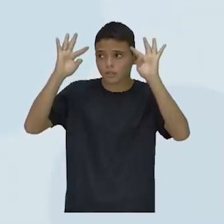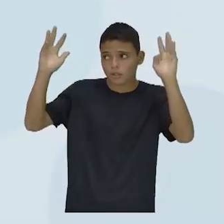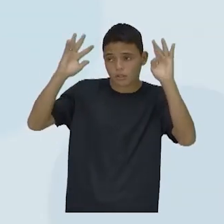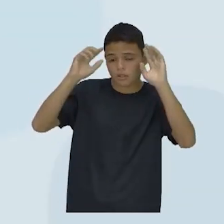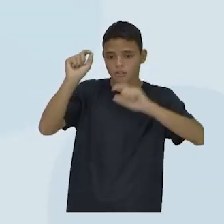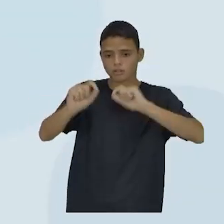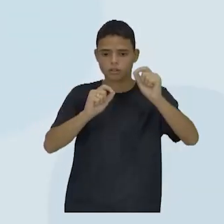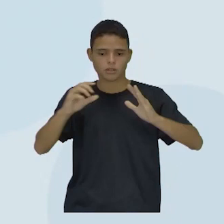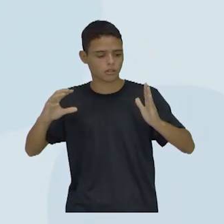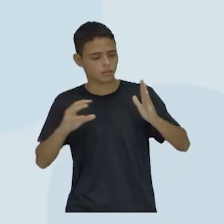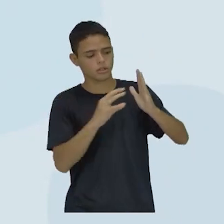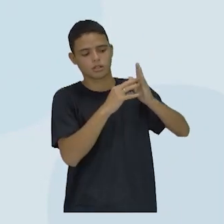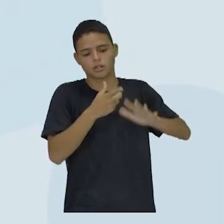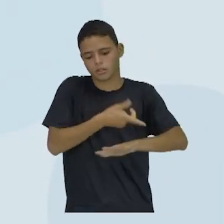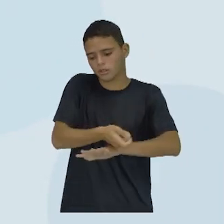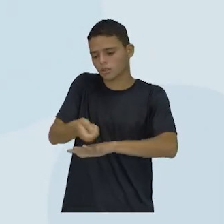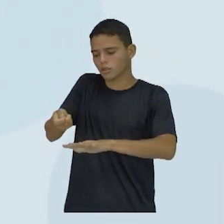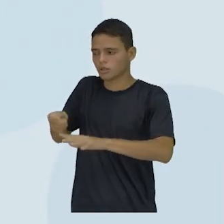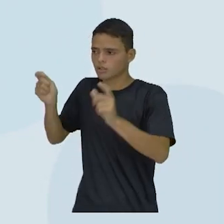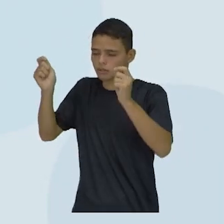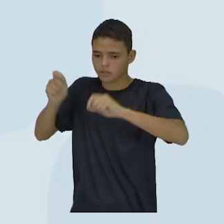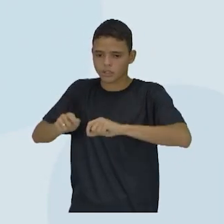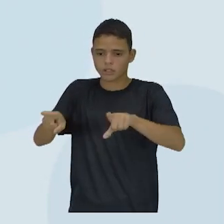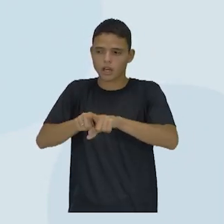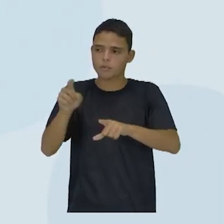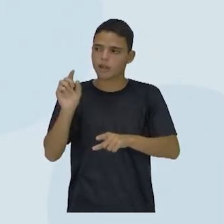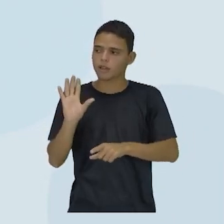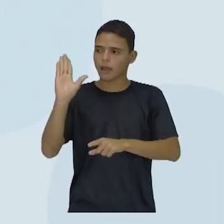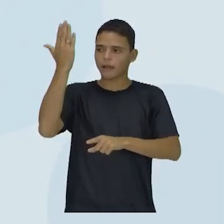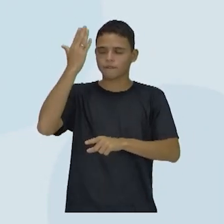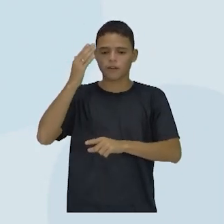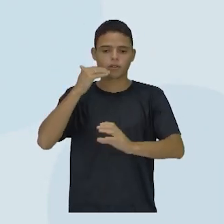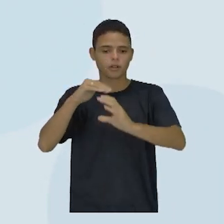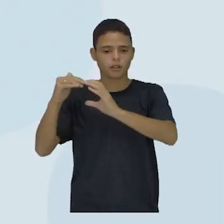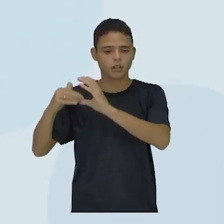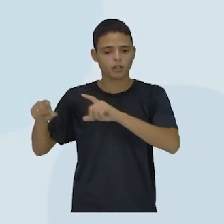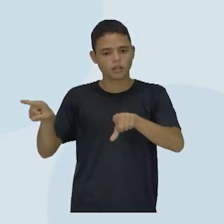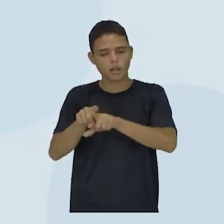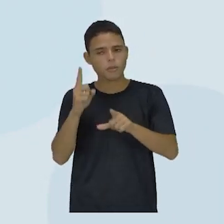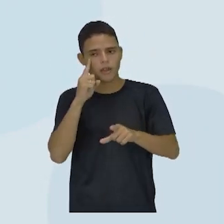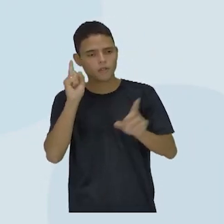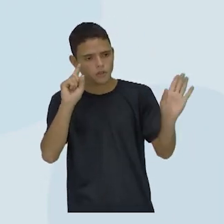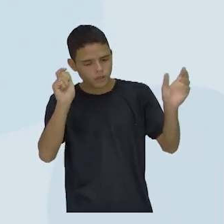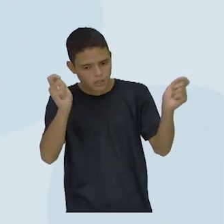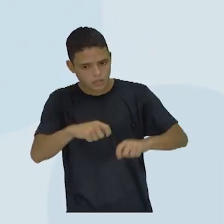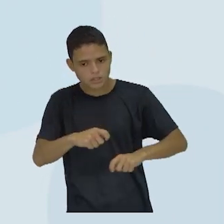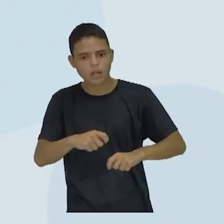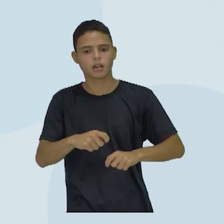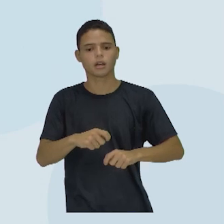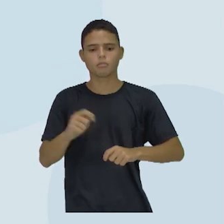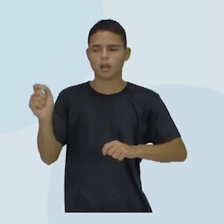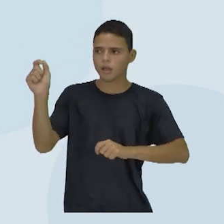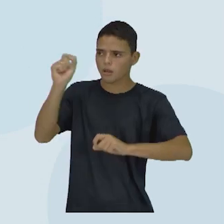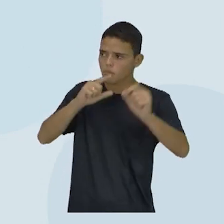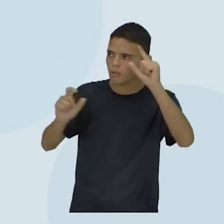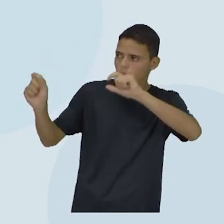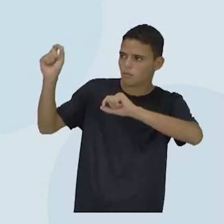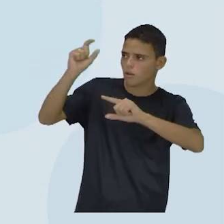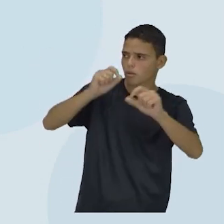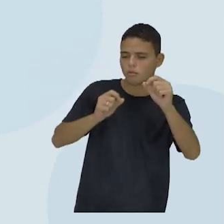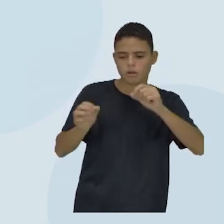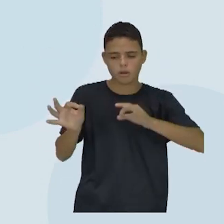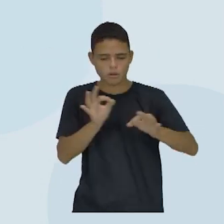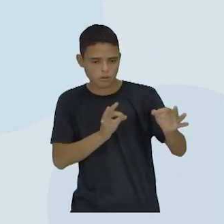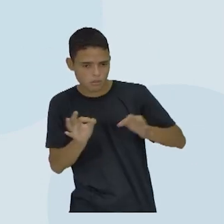os impactos que a fake news podem causar, se for uma notícia falsa no sentido, mas também vimos que pode ter a parte de produção de conteúdo, sim,